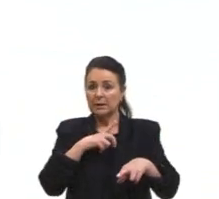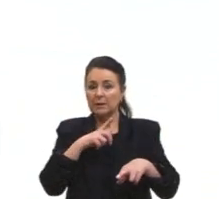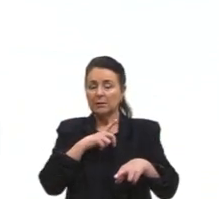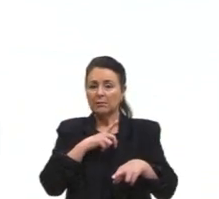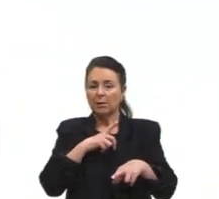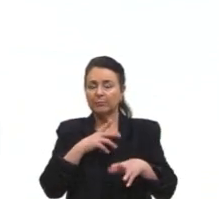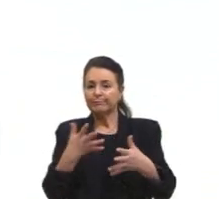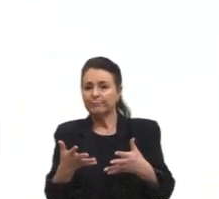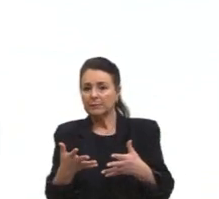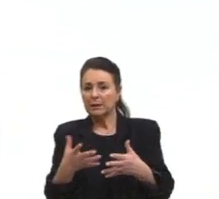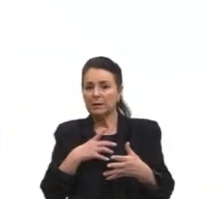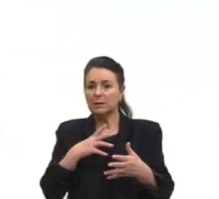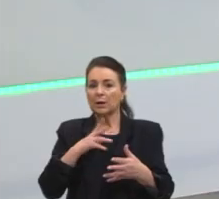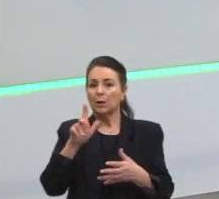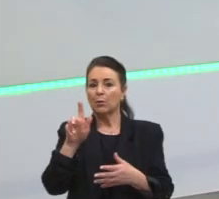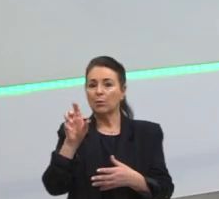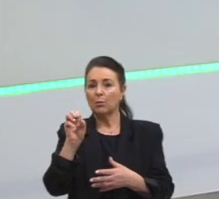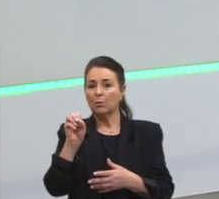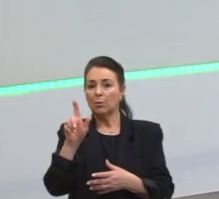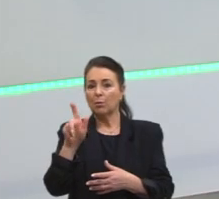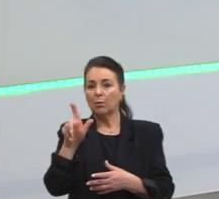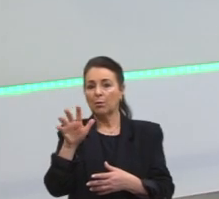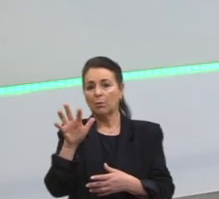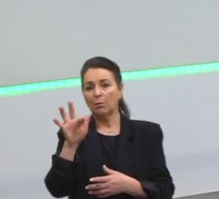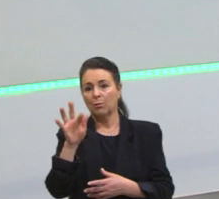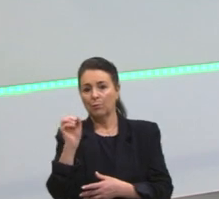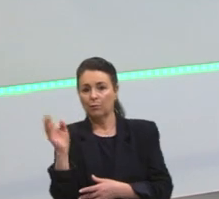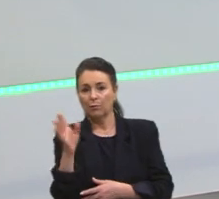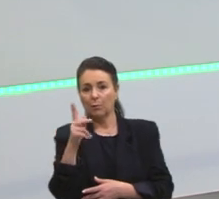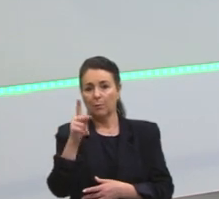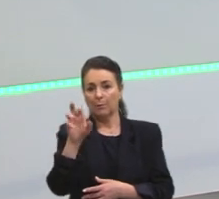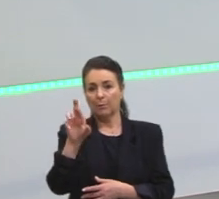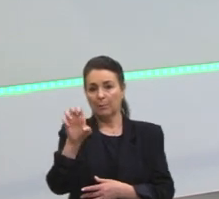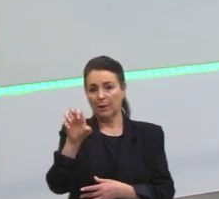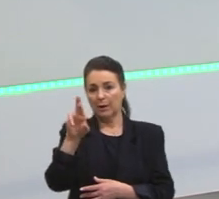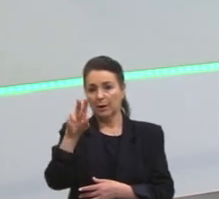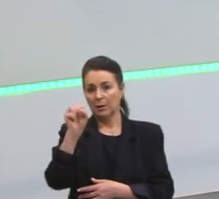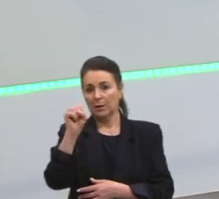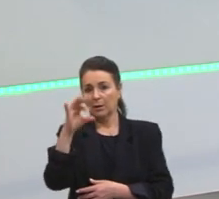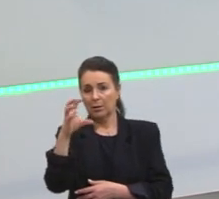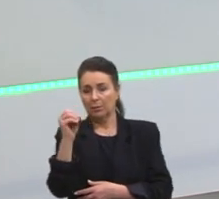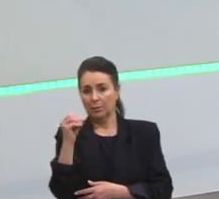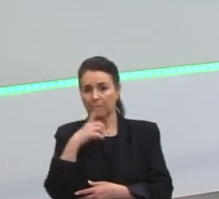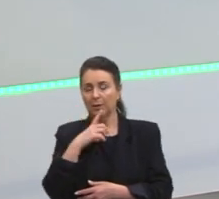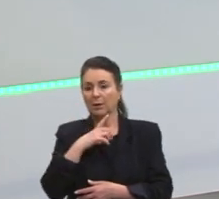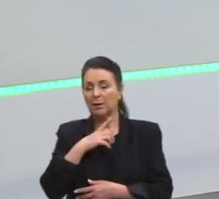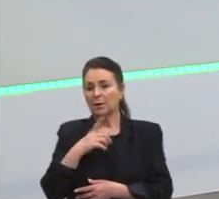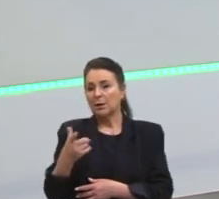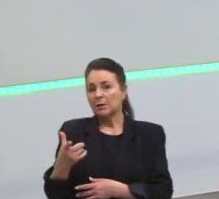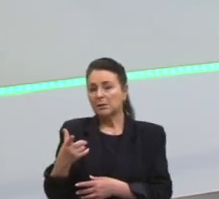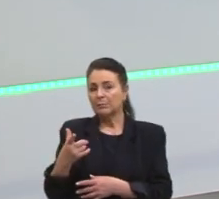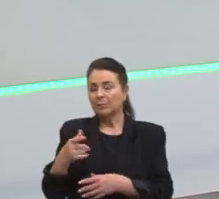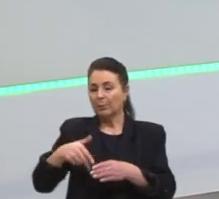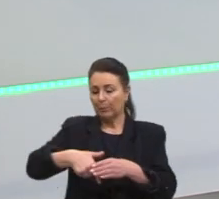localizados justamente no Golfo pérsico porque além de vender prospectar esse esse petróleo O golfo